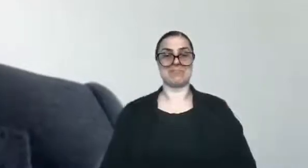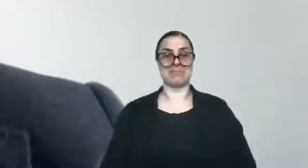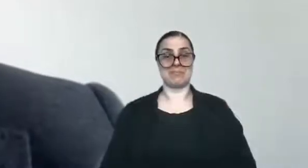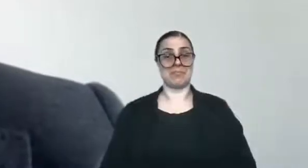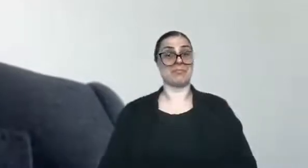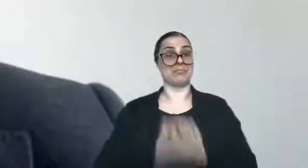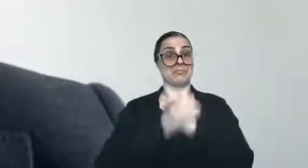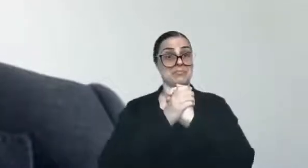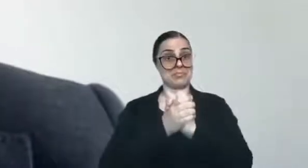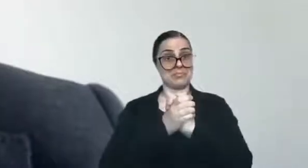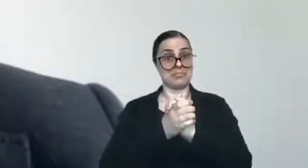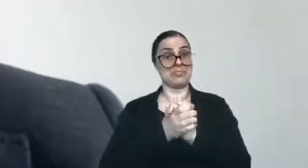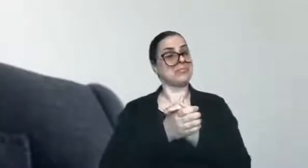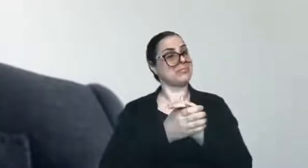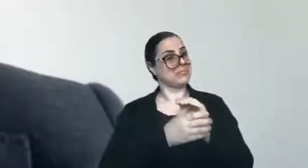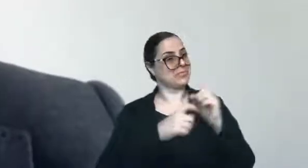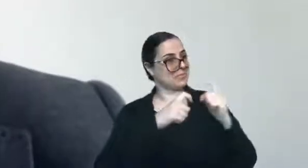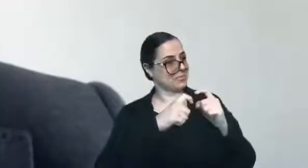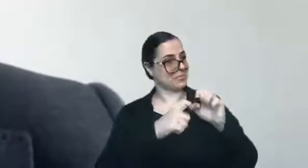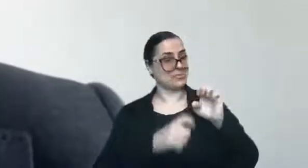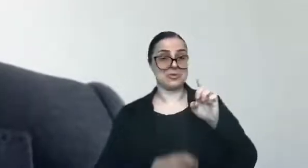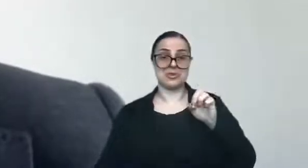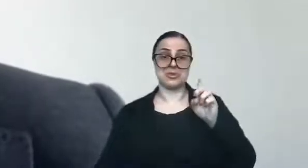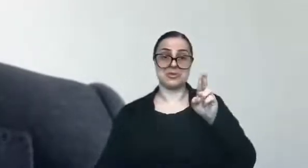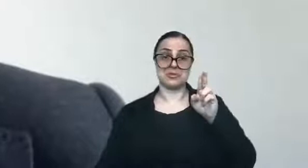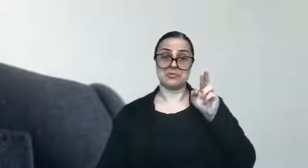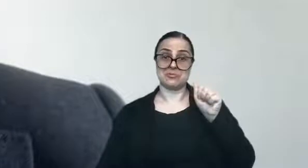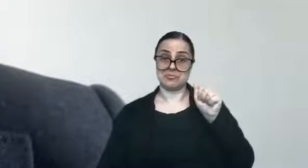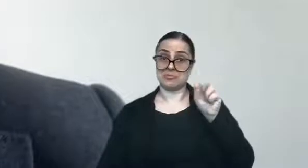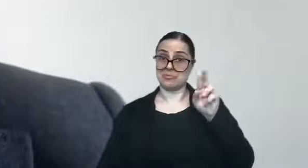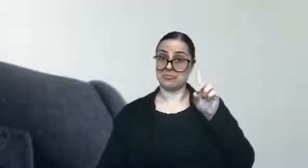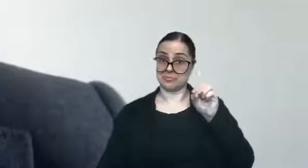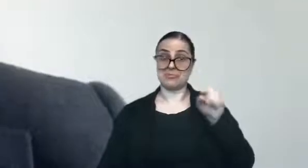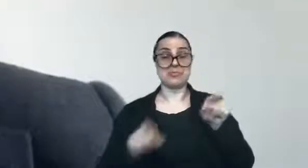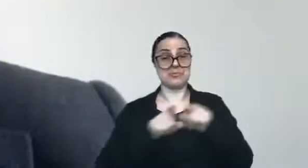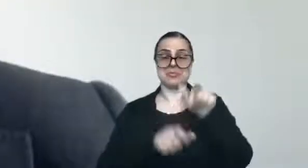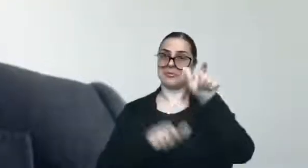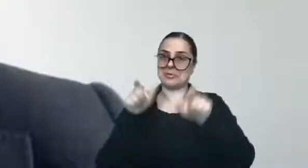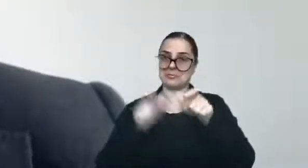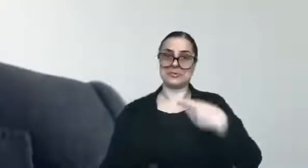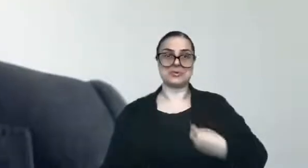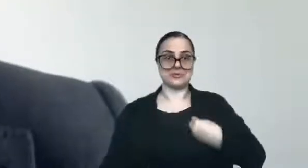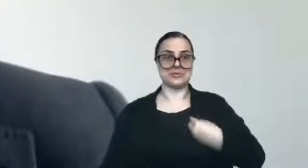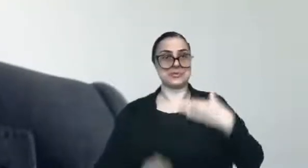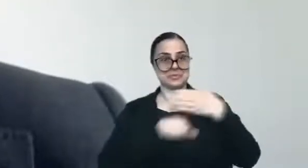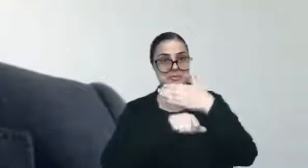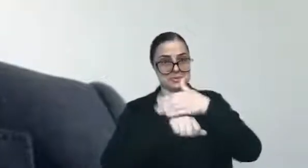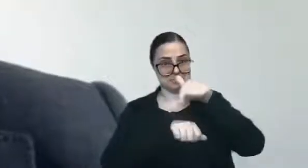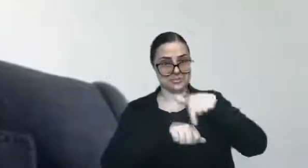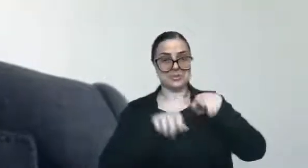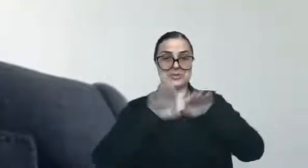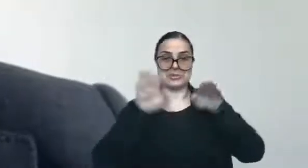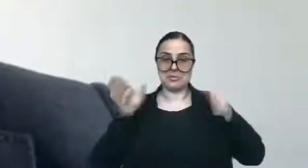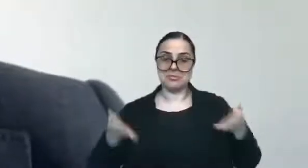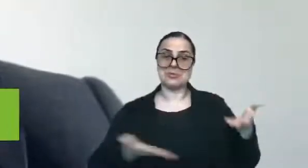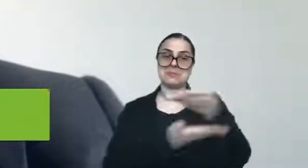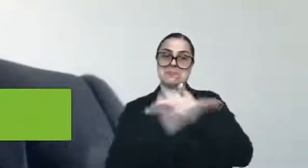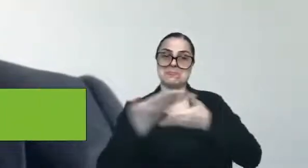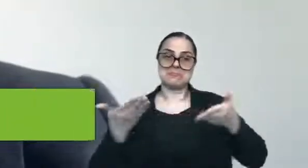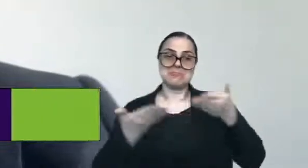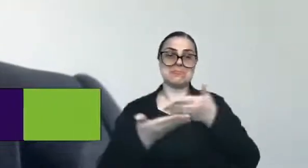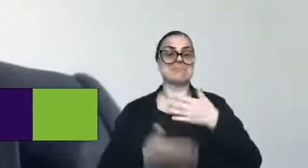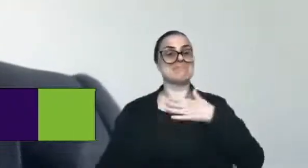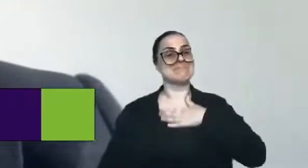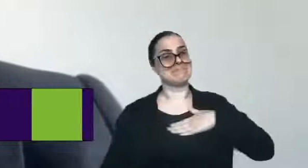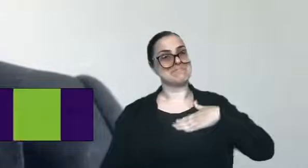cumprimentar o Dr. Eduardo Fonseca, cumprimentar os participantes nesta mesa e dizer-lhes que é com muito gosto